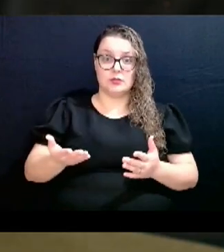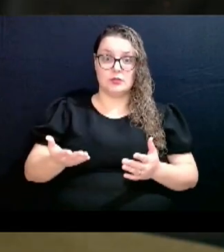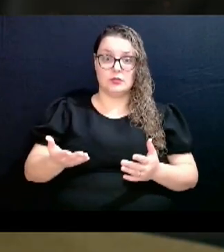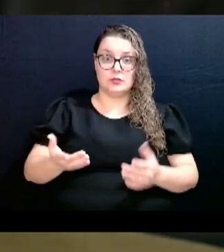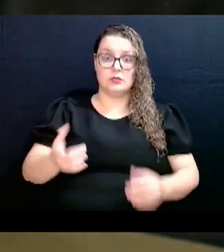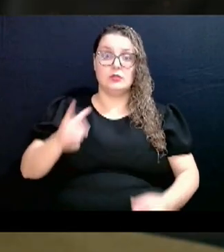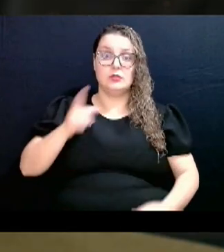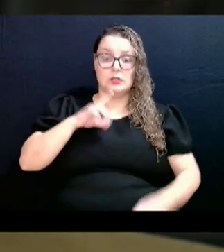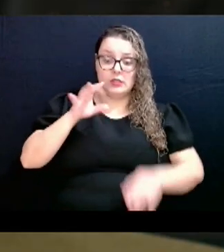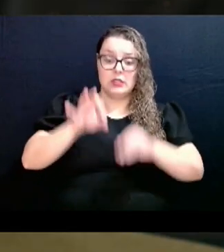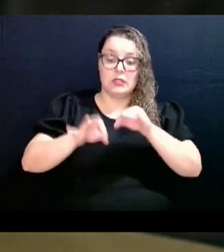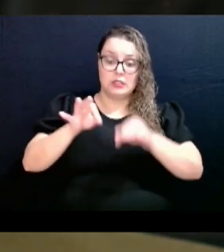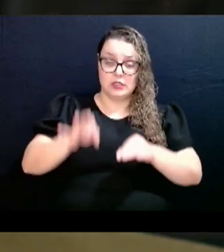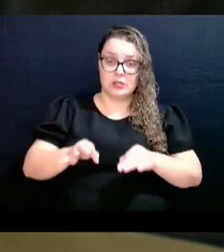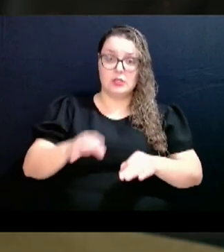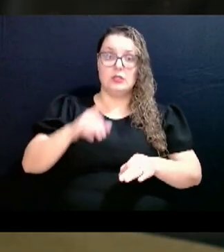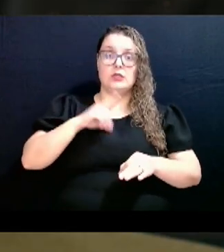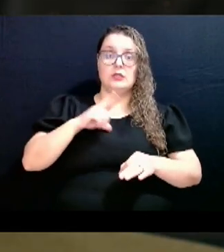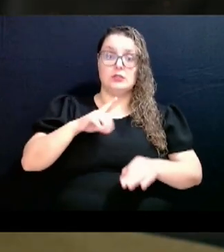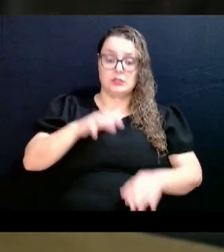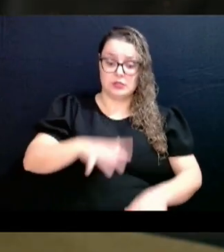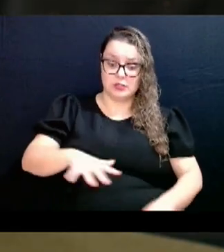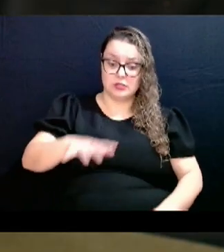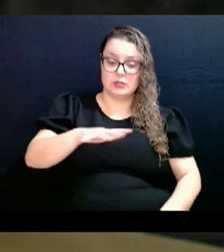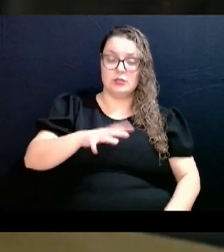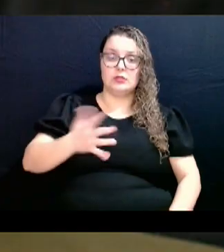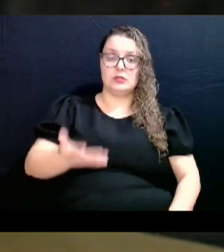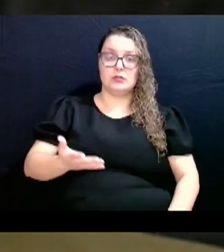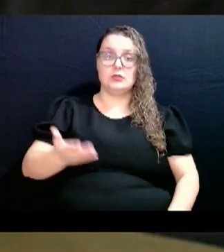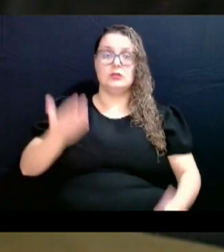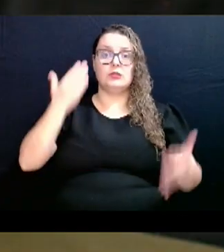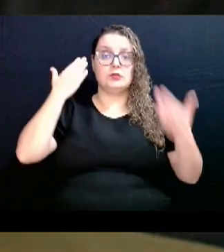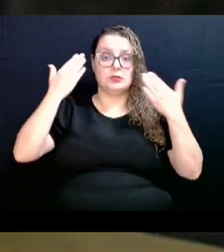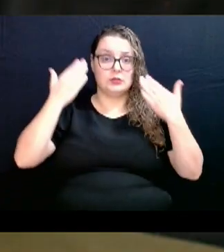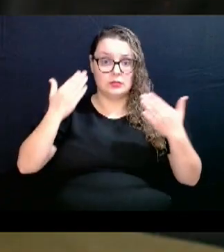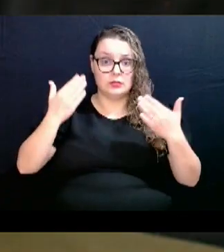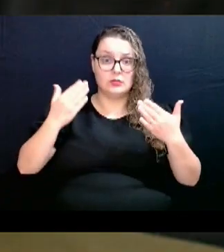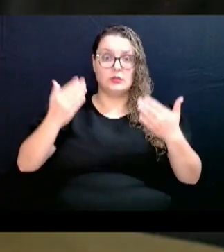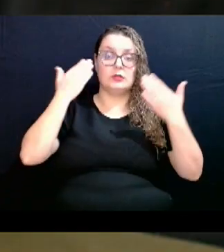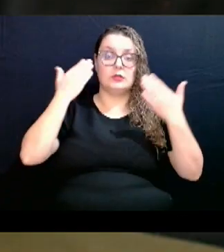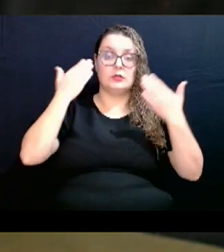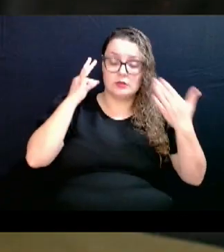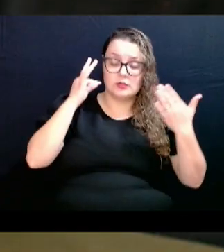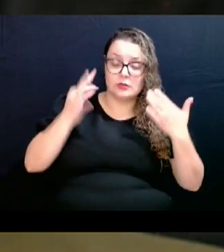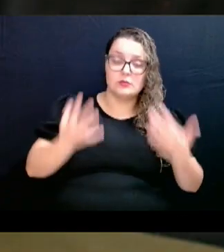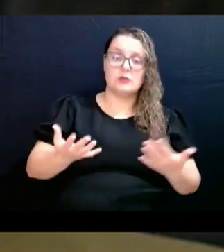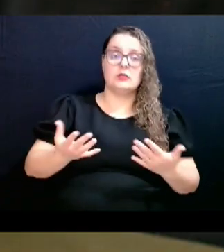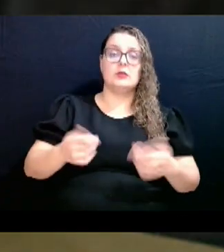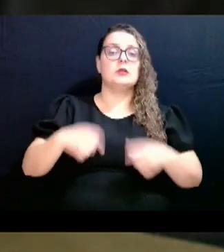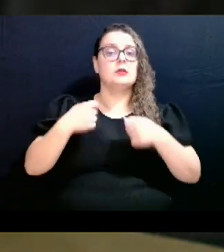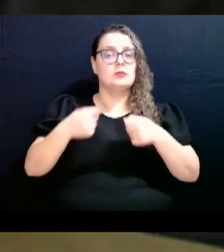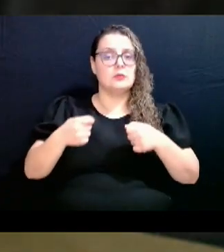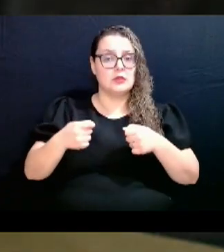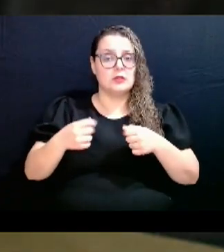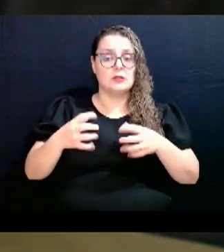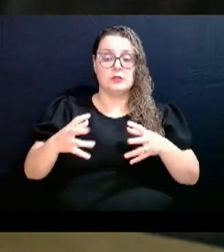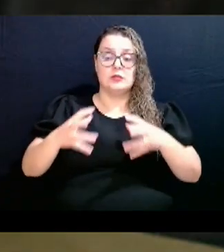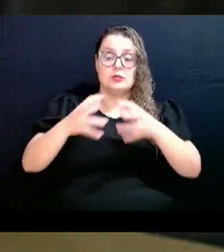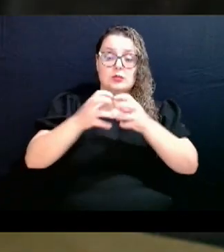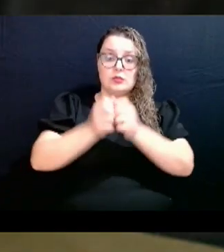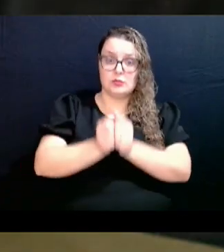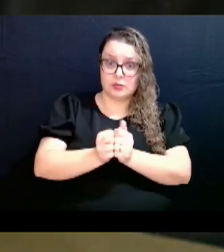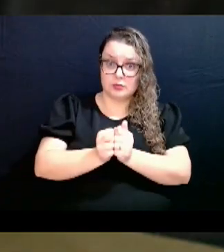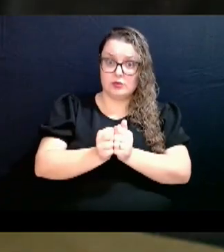justiça, que tem a parte da psicologia, da psicoterapia e que precisam estar atreladas e que o